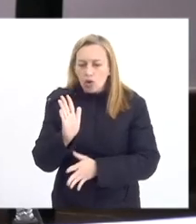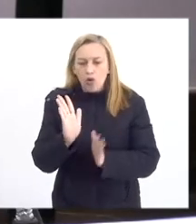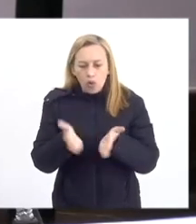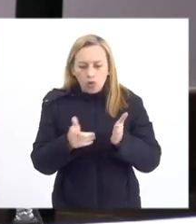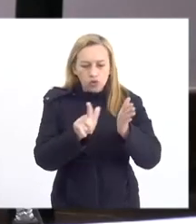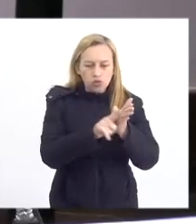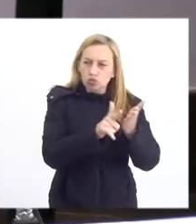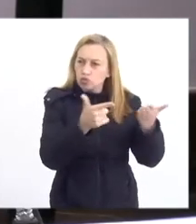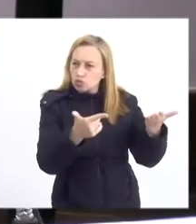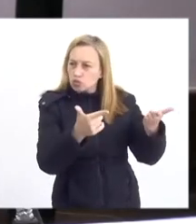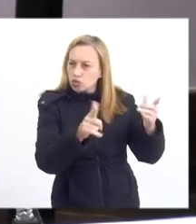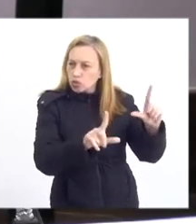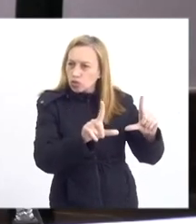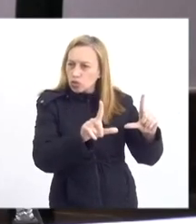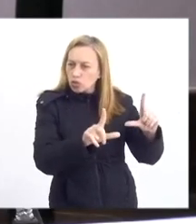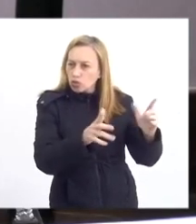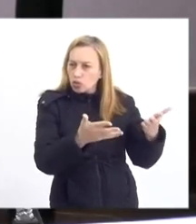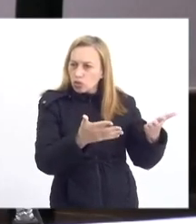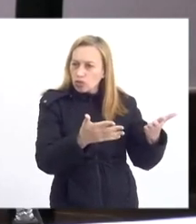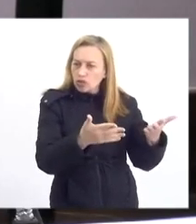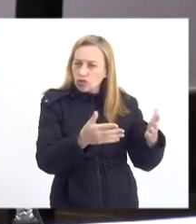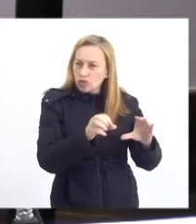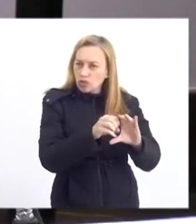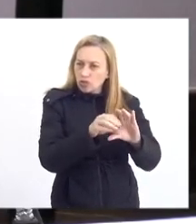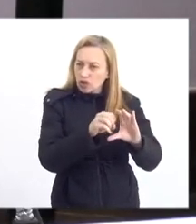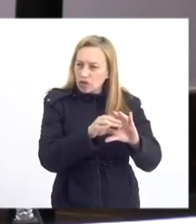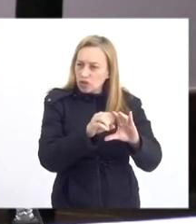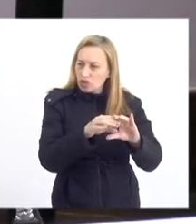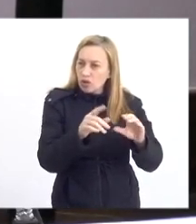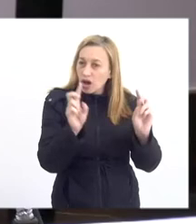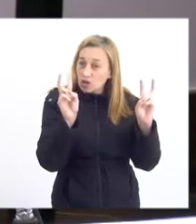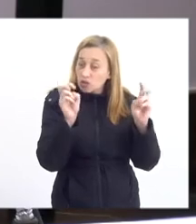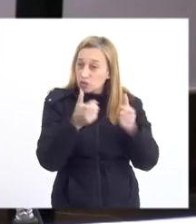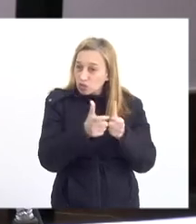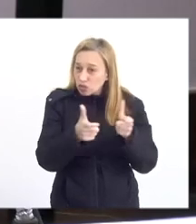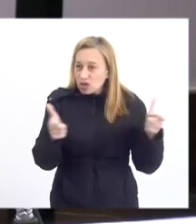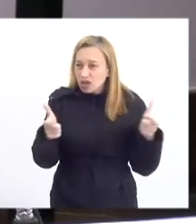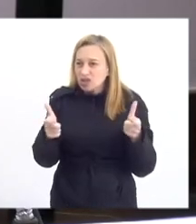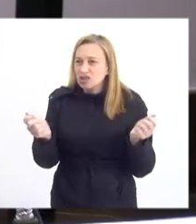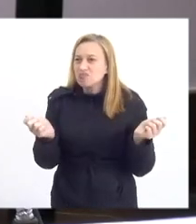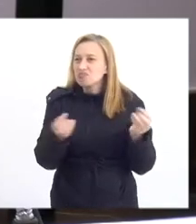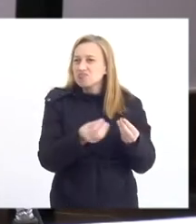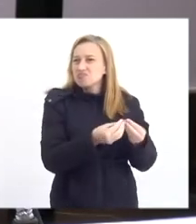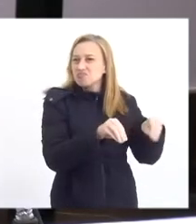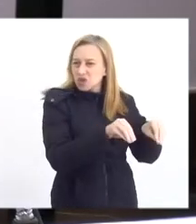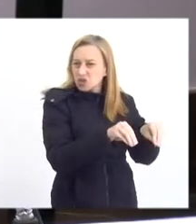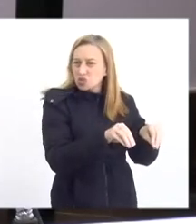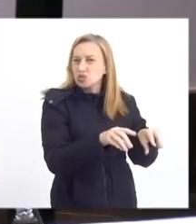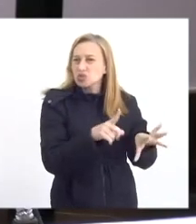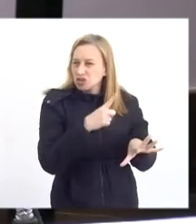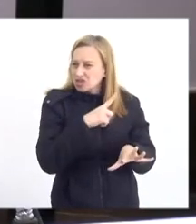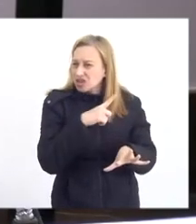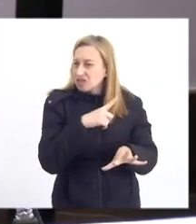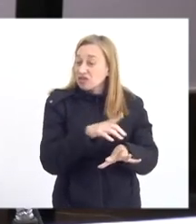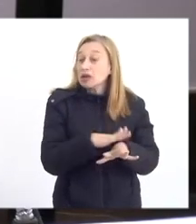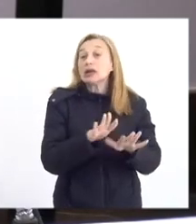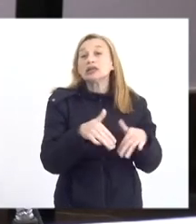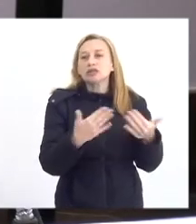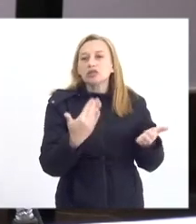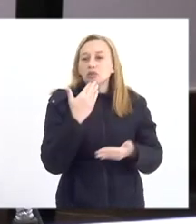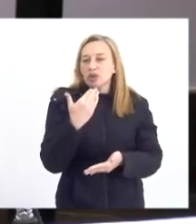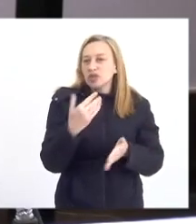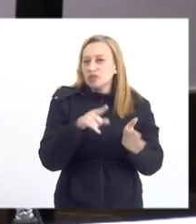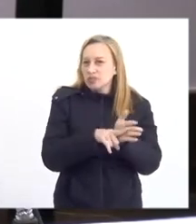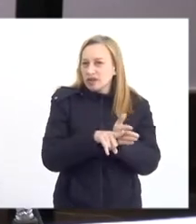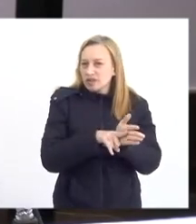Globo faz a matéria bastante grande sobre o grande prejuízo dos ultraprocessados. Então, estou pedindo vista,